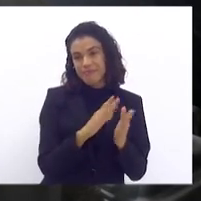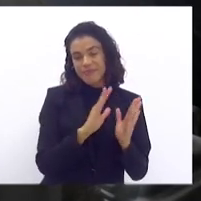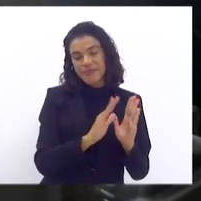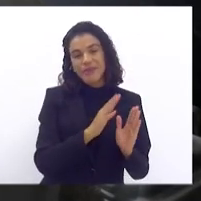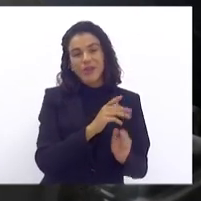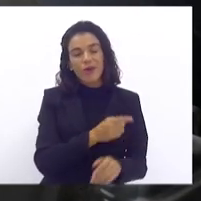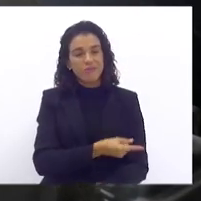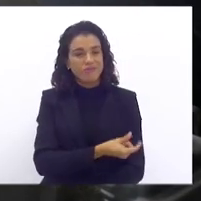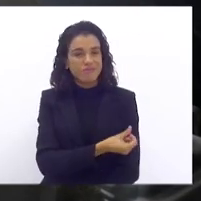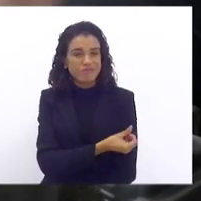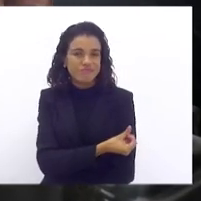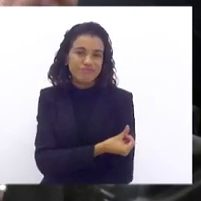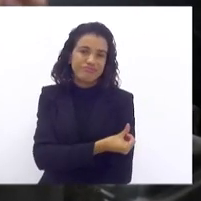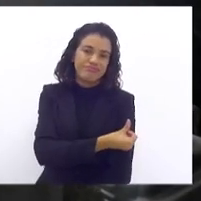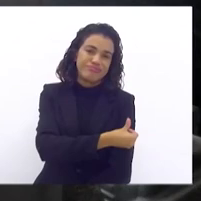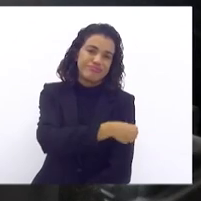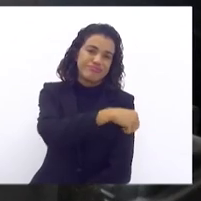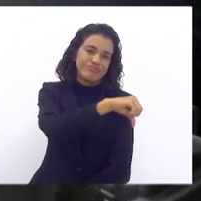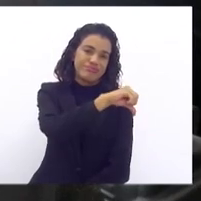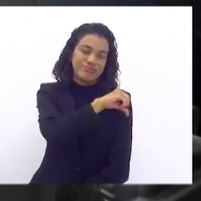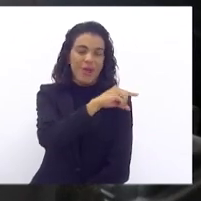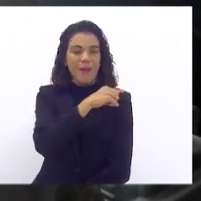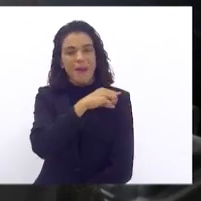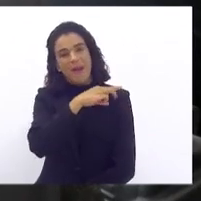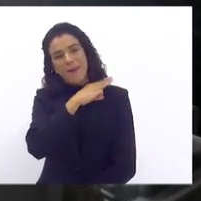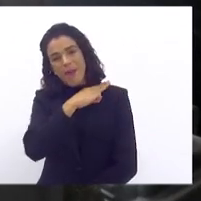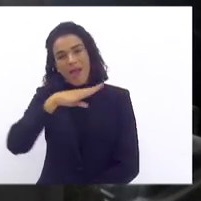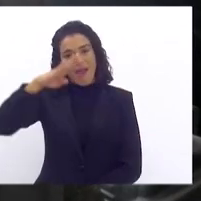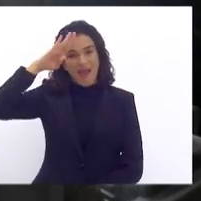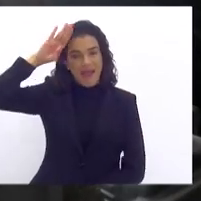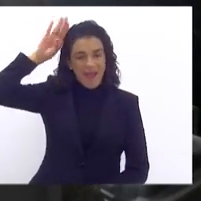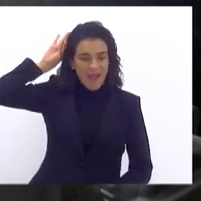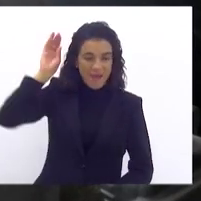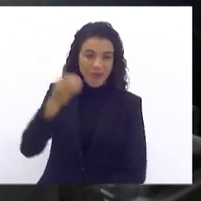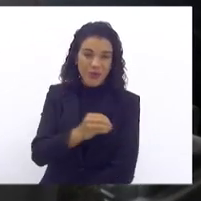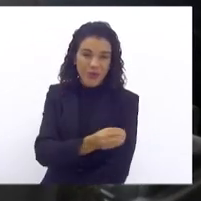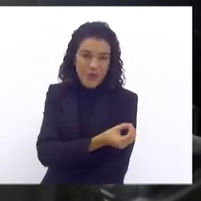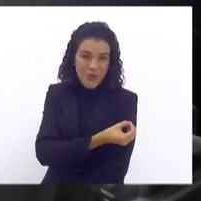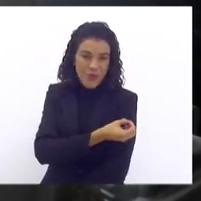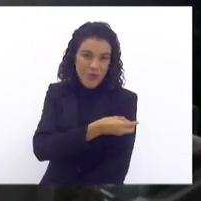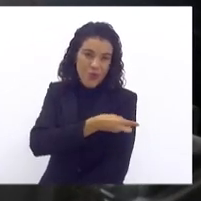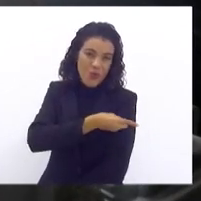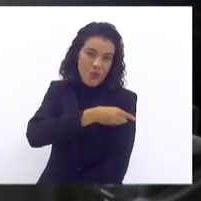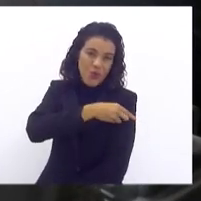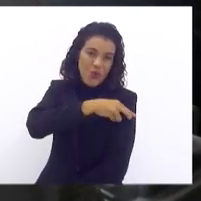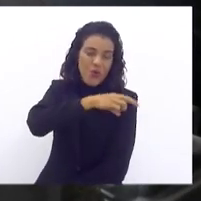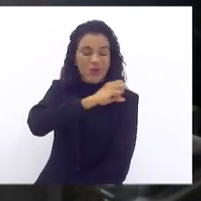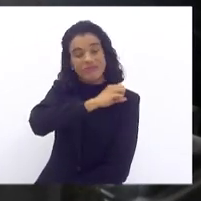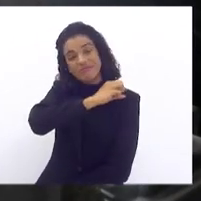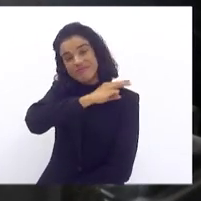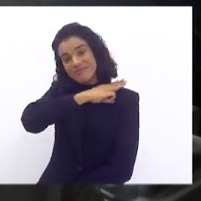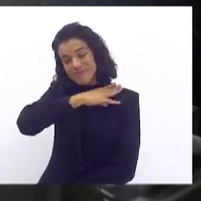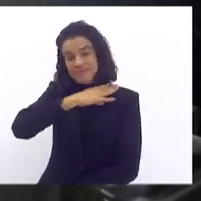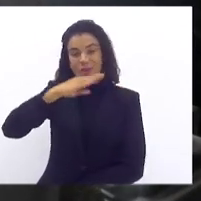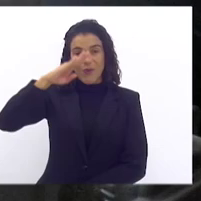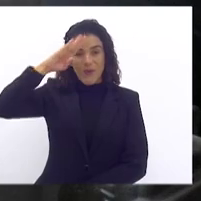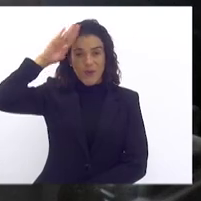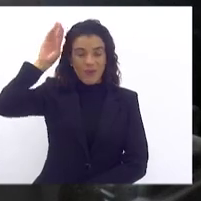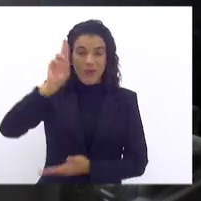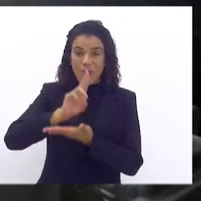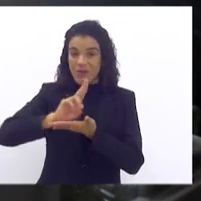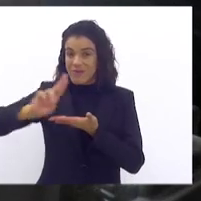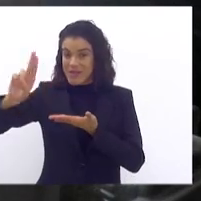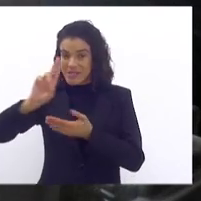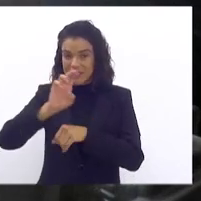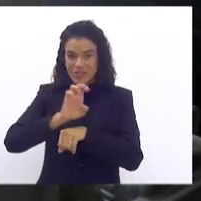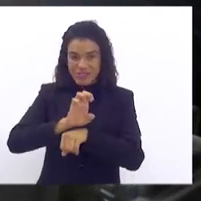todos os âmbitos aqui, todos os níveis de ensino, desde o Fundamental 1, 2, ensino médio e universidades estaduais.